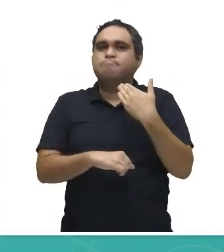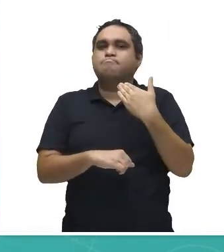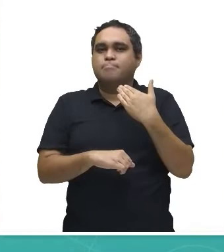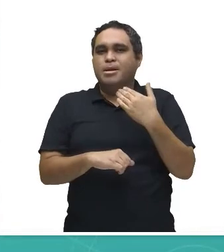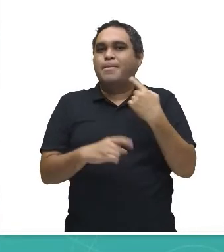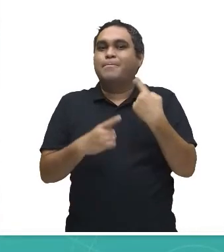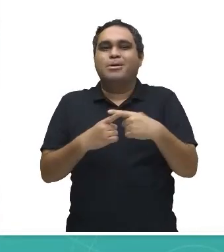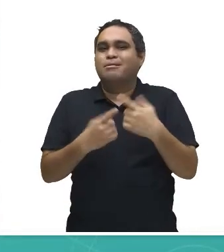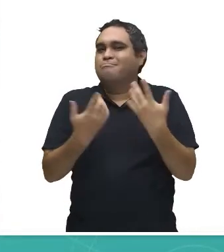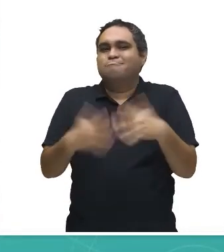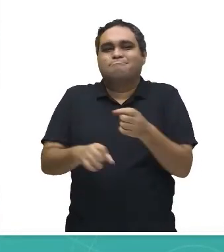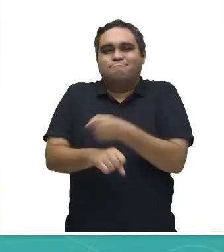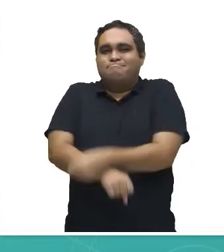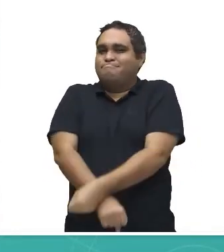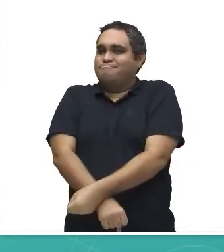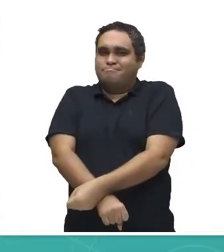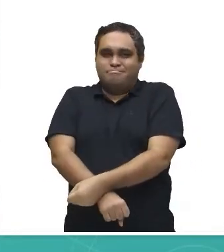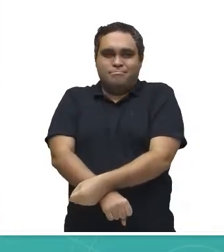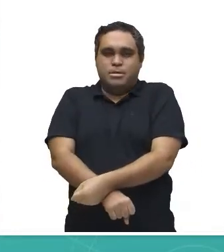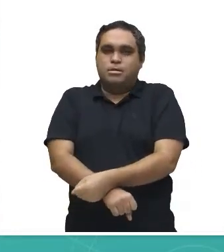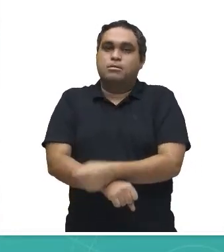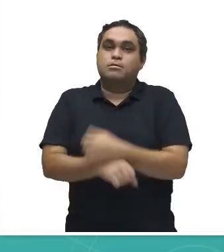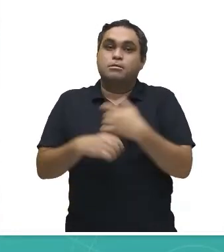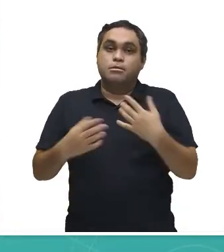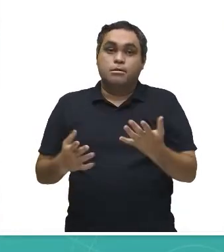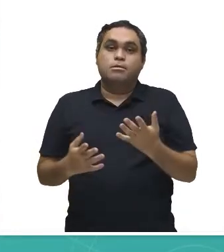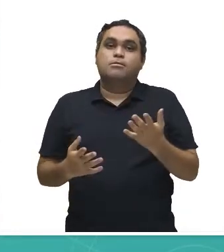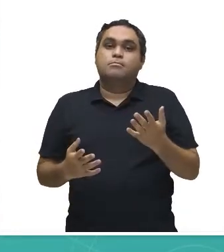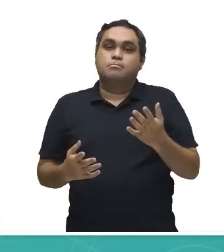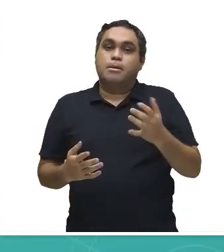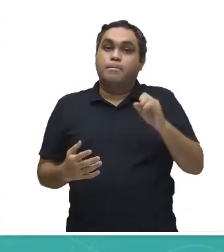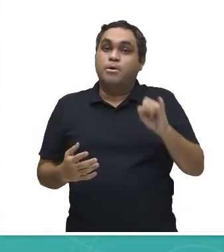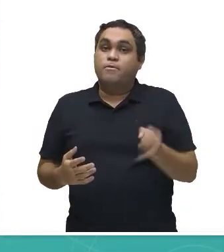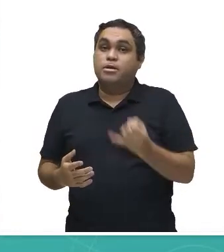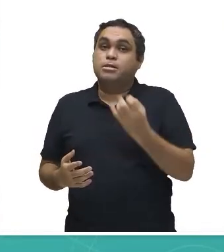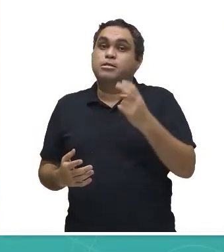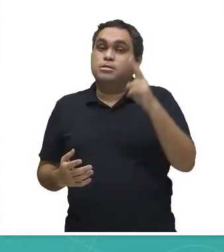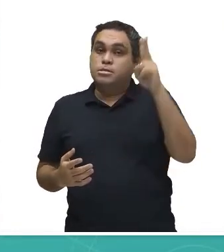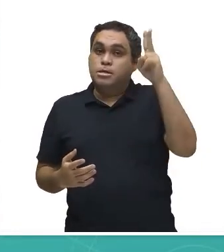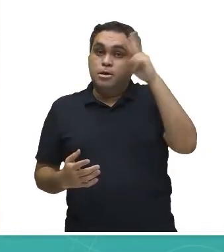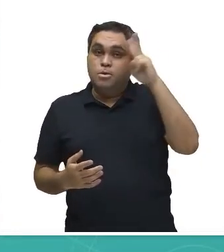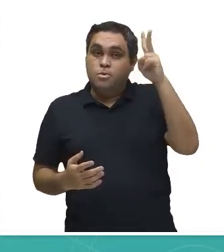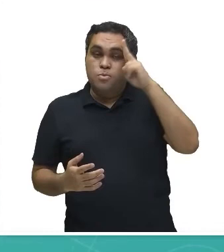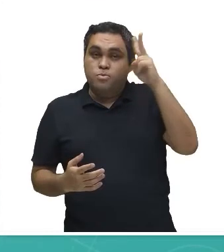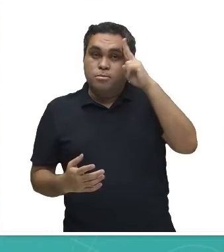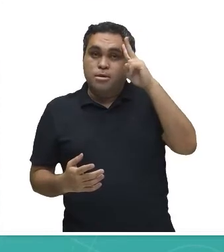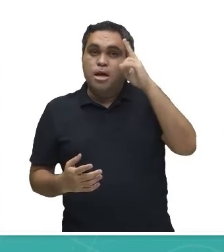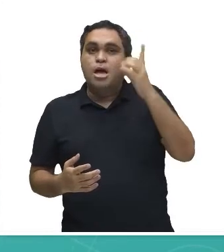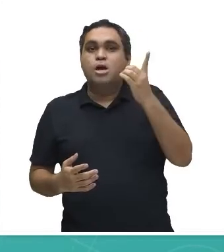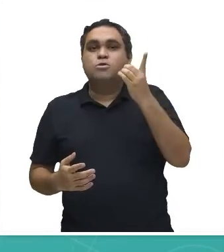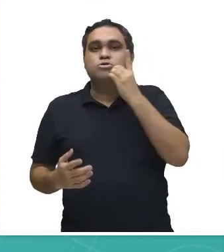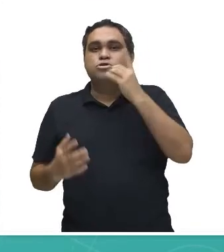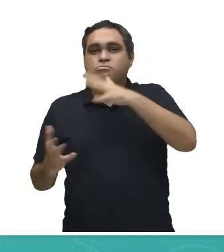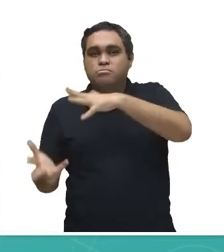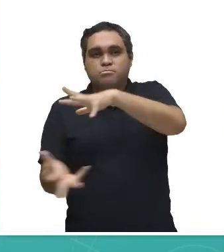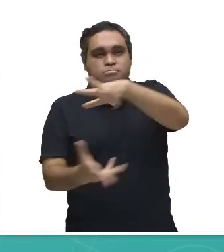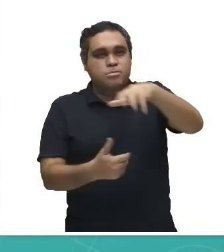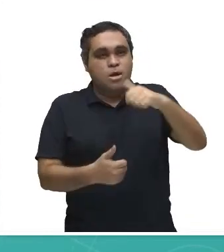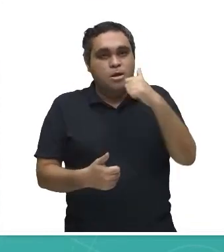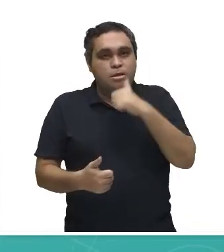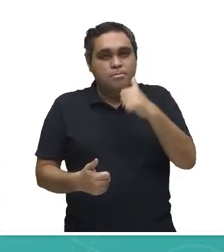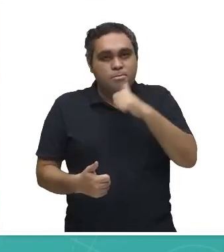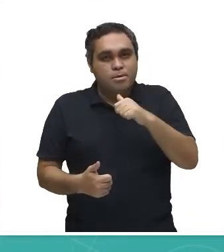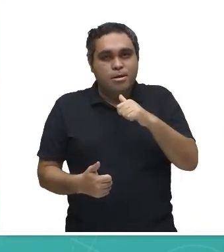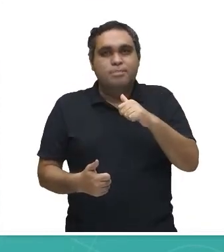para salientar aí, aproveitando que segunda-feira se comemora o Dia Internacional da Mulher. Como vocês podem ver, eu falei da escassez